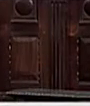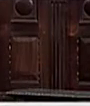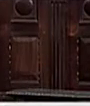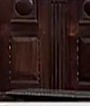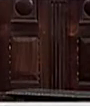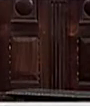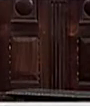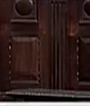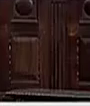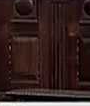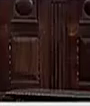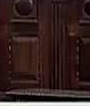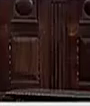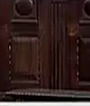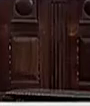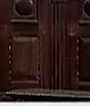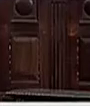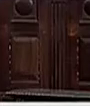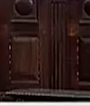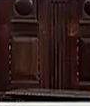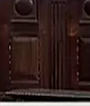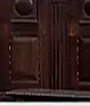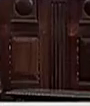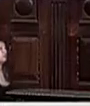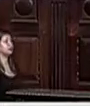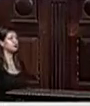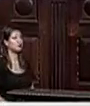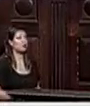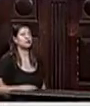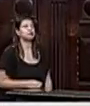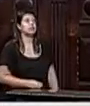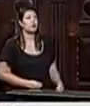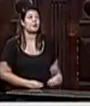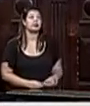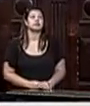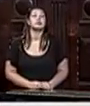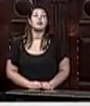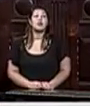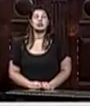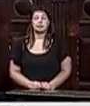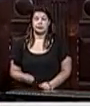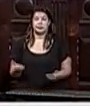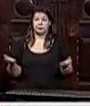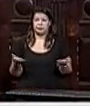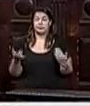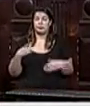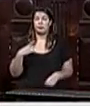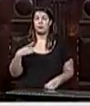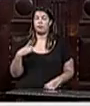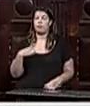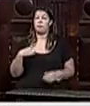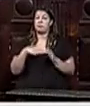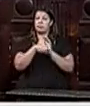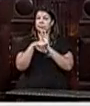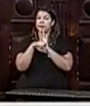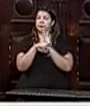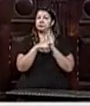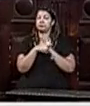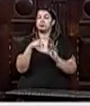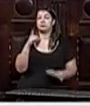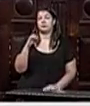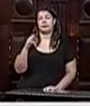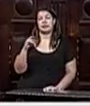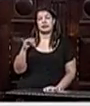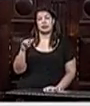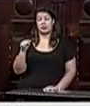Portanto, hoje são duas questões. A questão relacionada ao equacionamento da situação previdenciária para que possam se aposentar